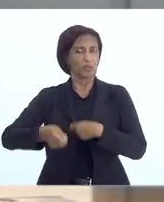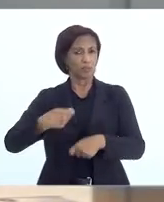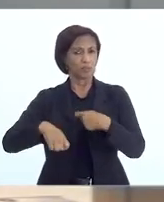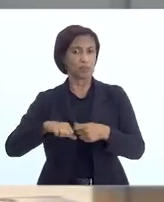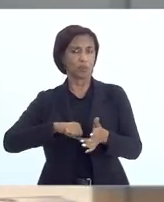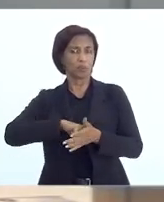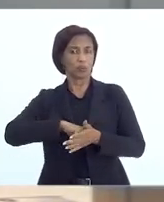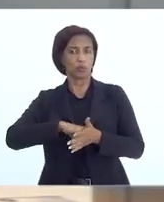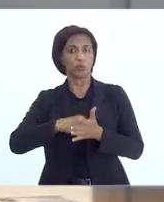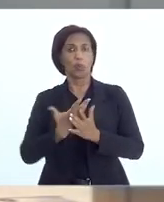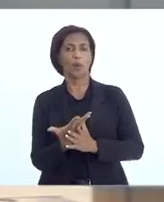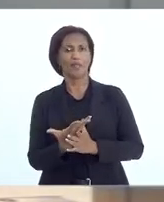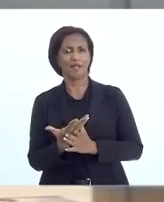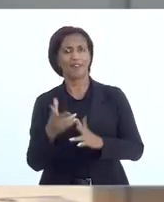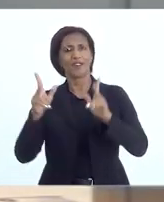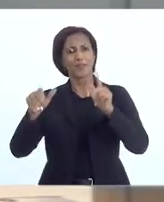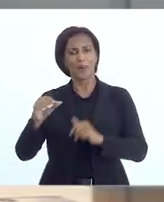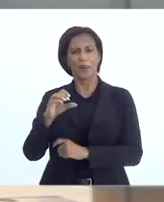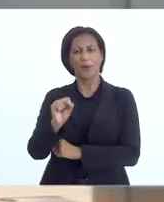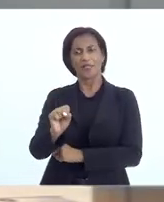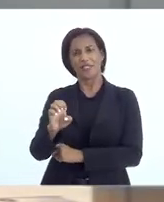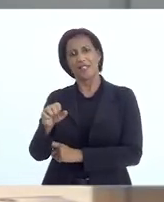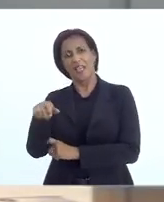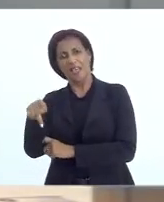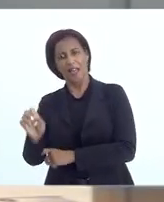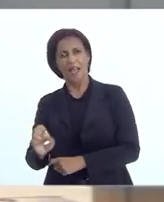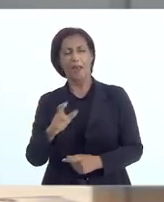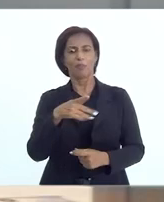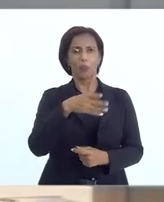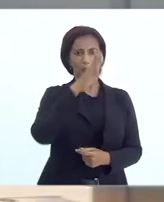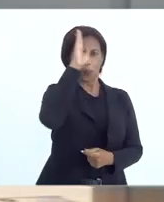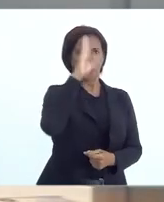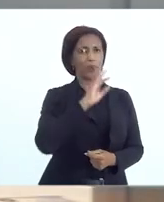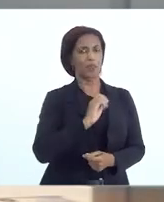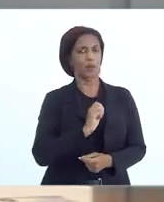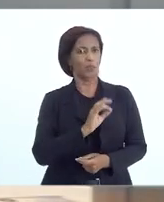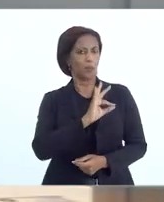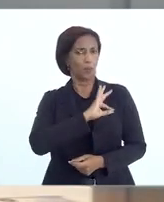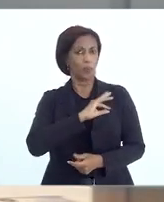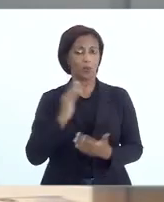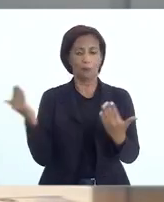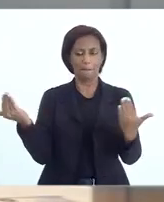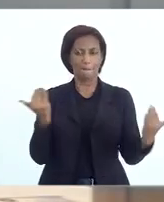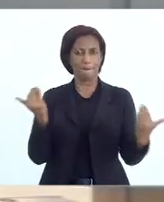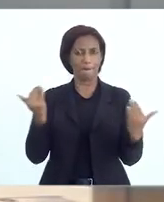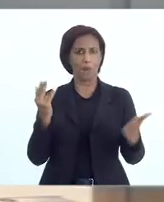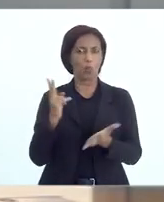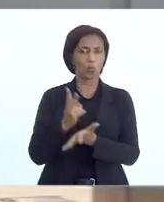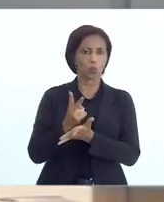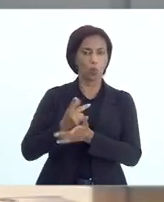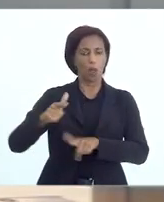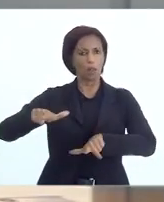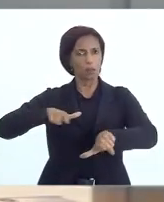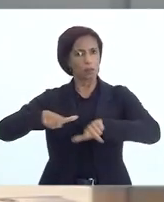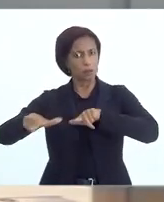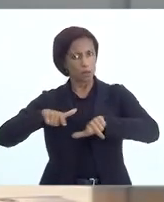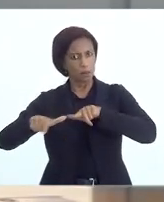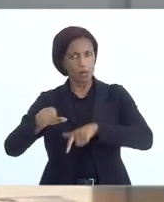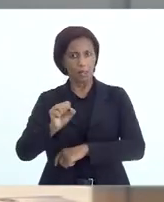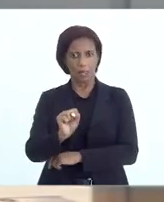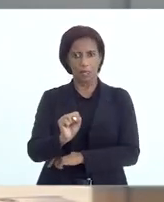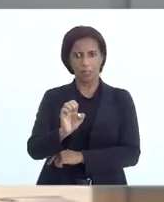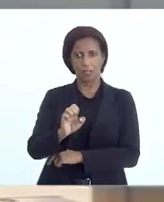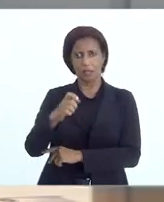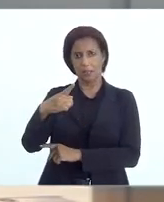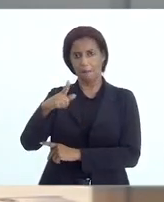desbloqueando carreiras como fez passeata quando fez com a própria Polícia Militar o corpo de bombeiros então a gente em paralelo Continua trabalhando junto com a Seplag